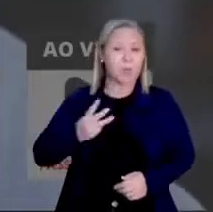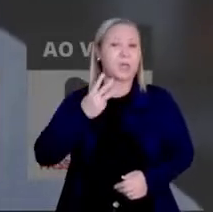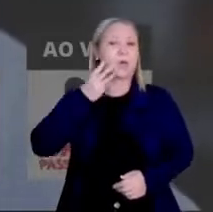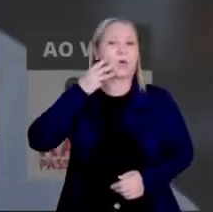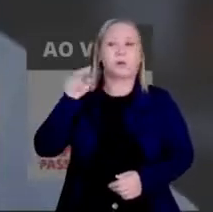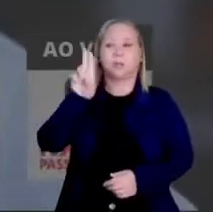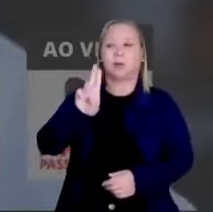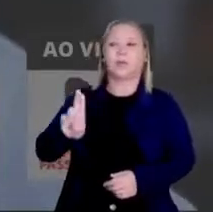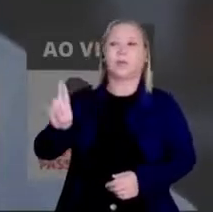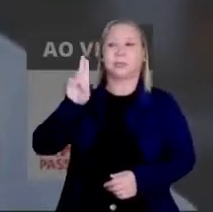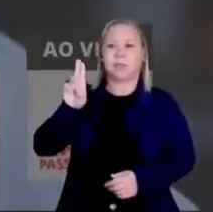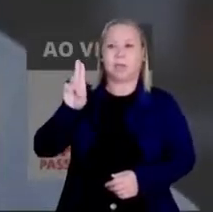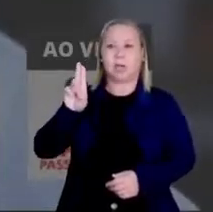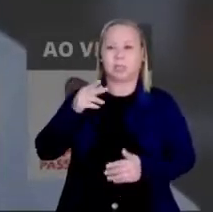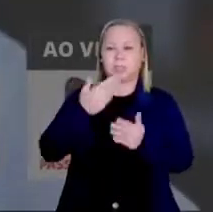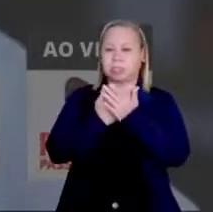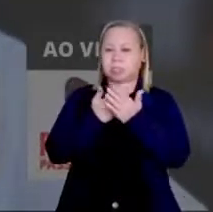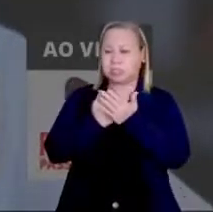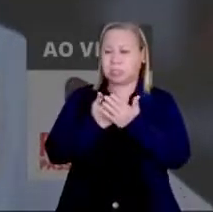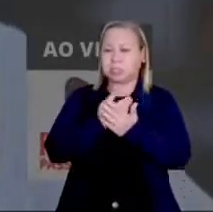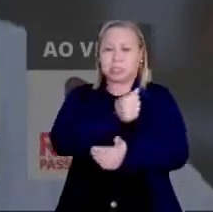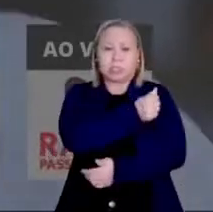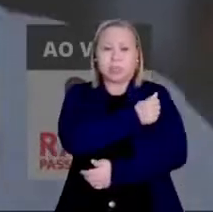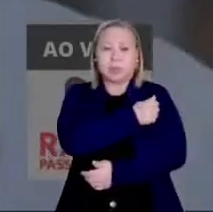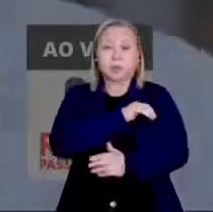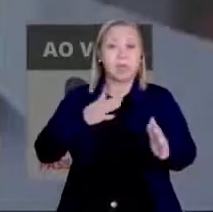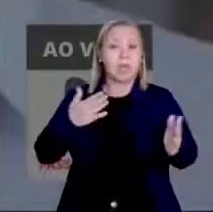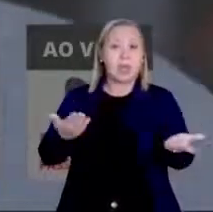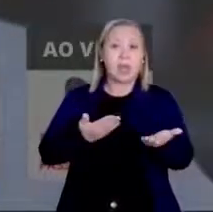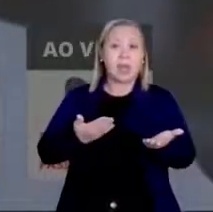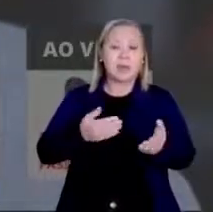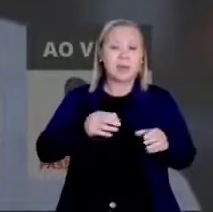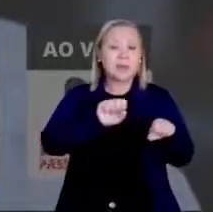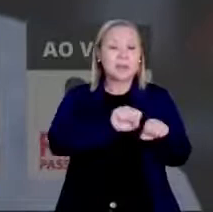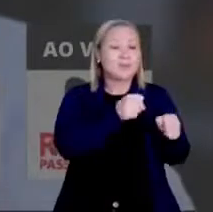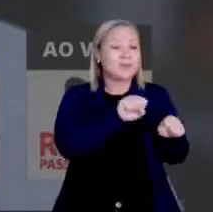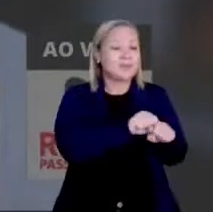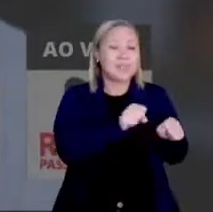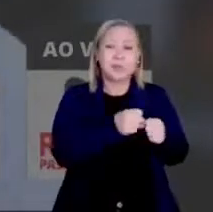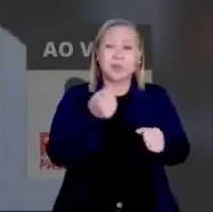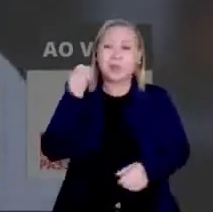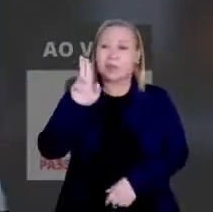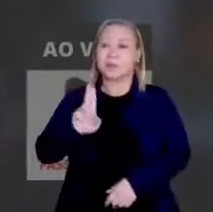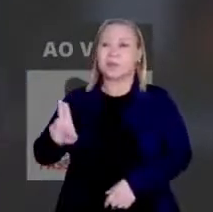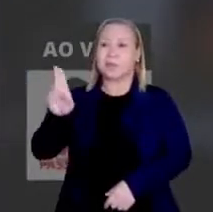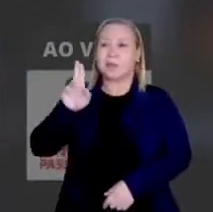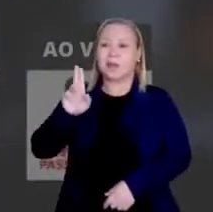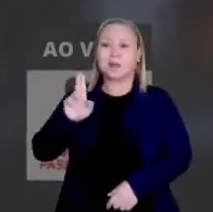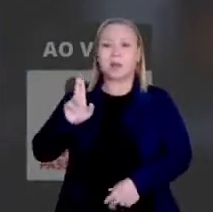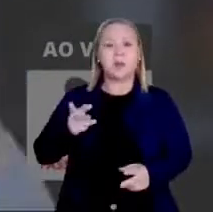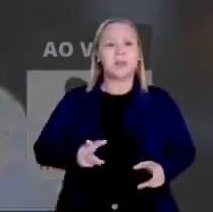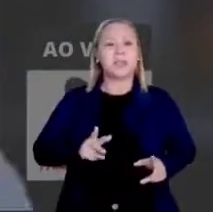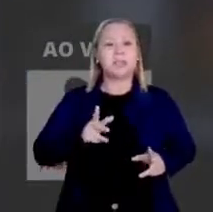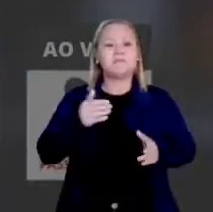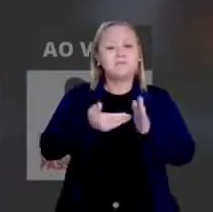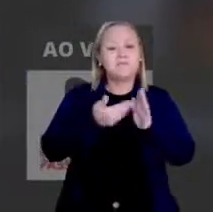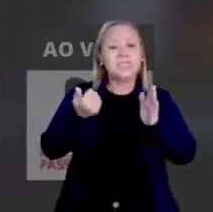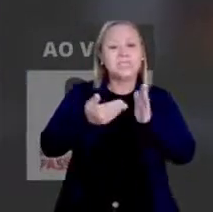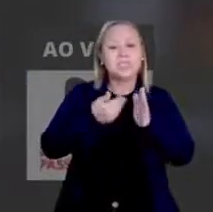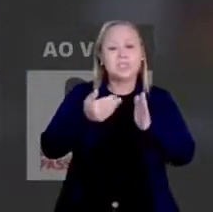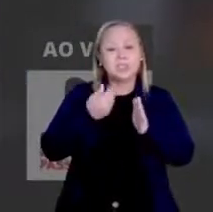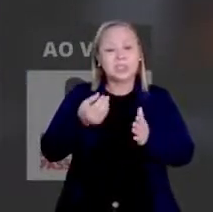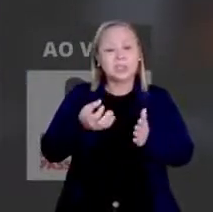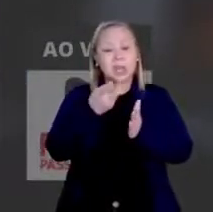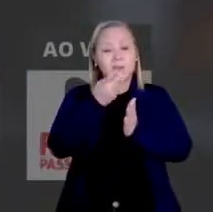técnico. Eu sei o que é uma pessoa sem um diploma profissional e uma pessoa com diploma